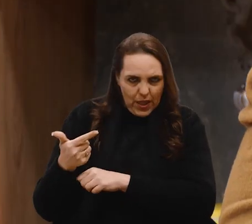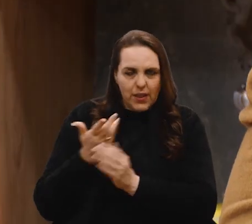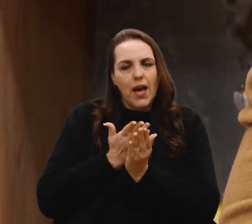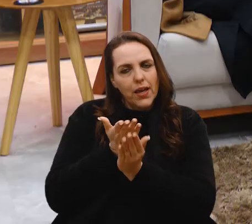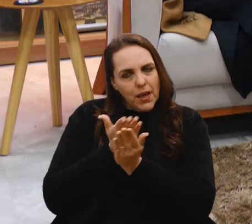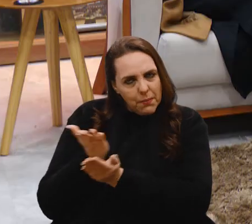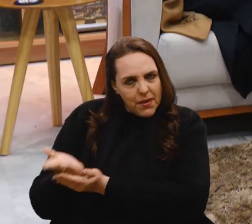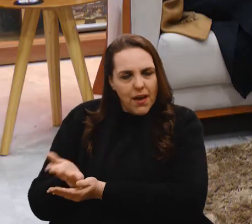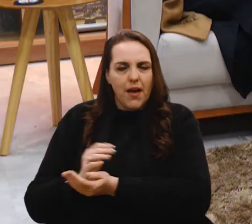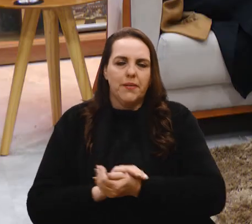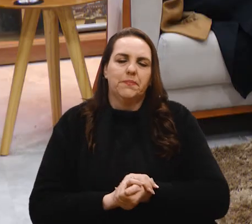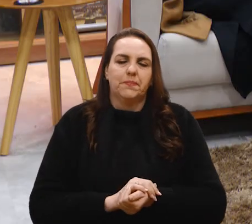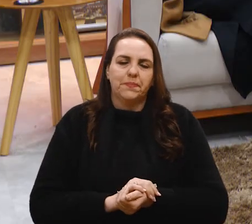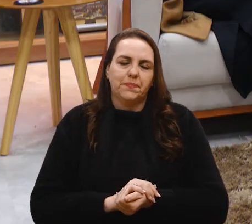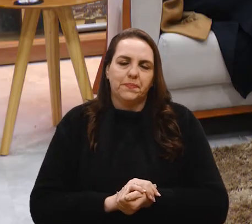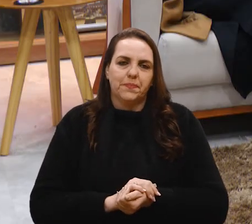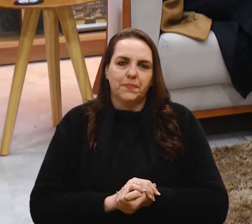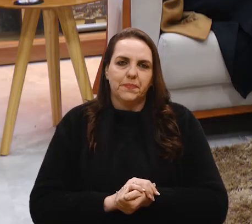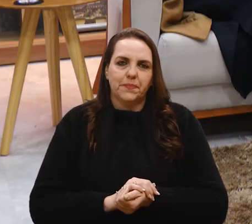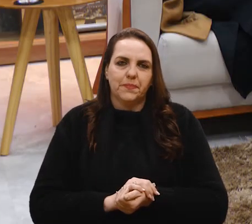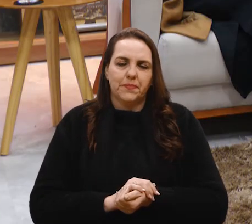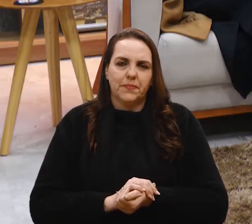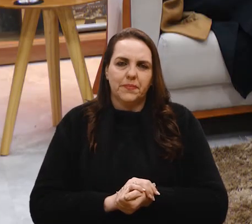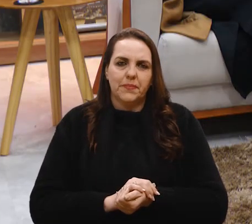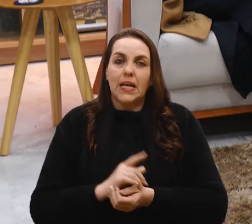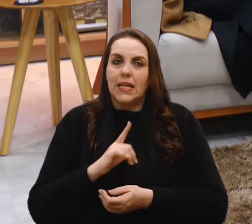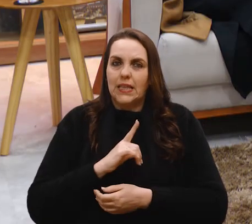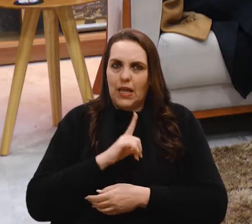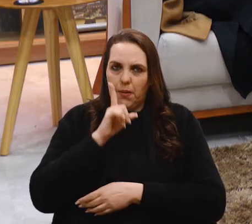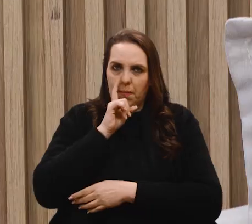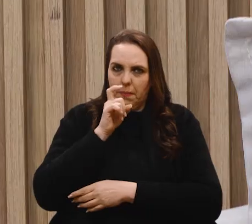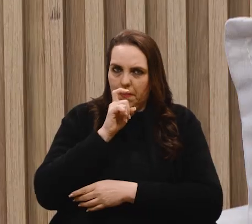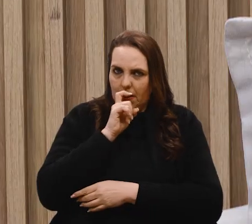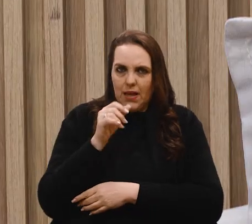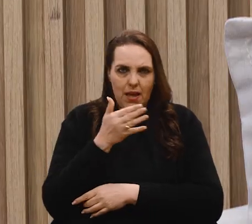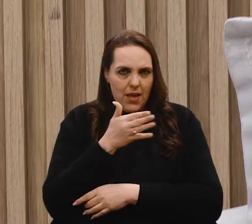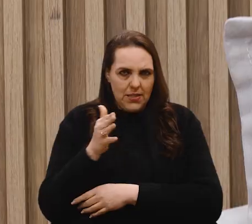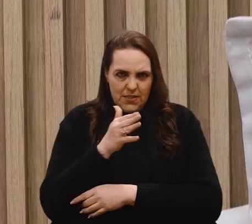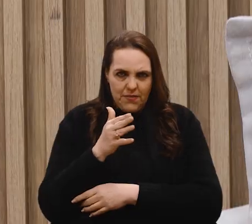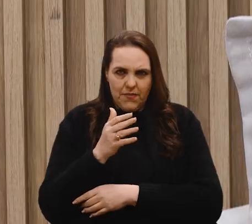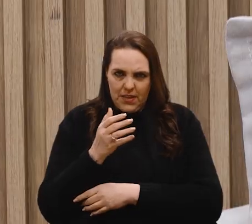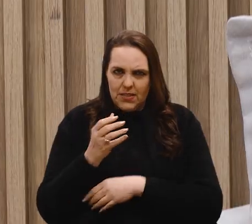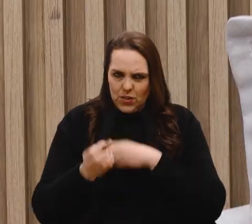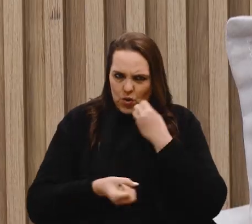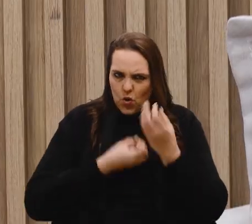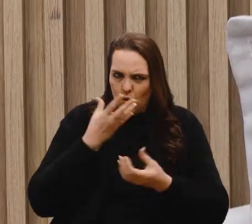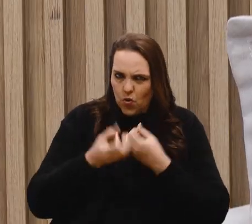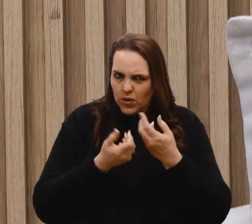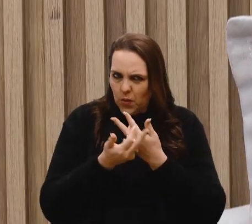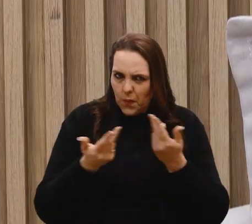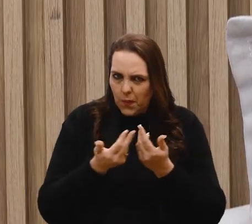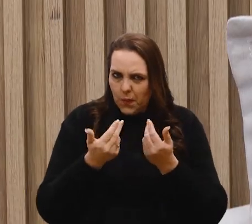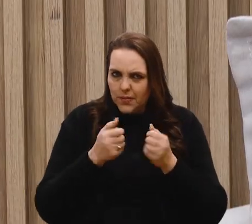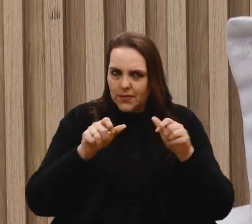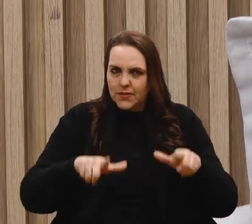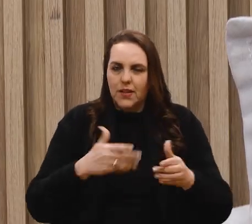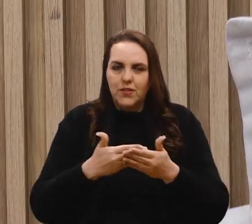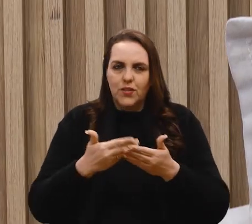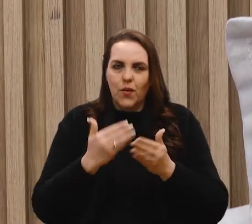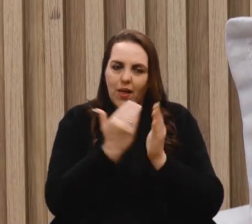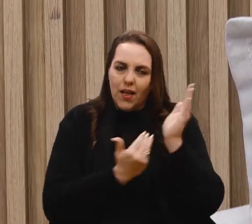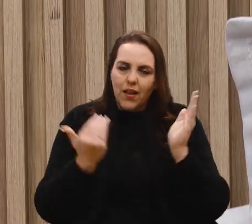necessários. Tem pais que às vezes levam isso também lá para a sala de aula, para além do professor que está ali no cotidiano,